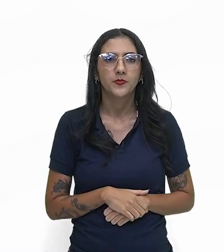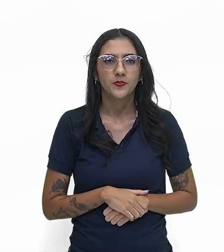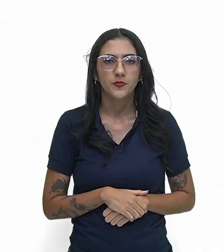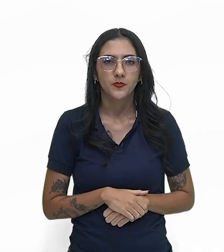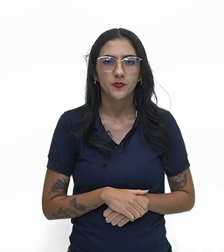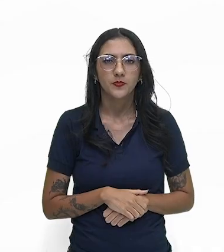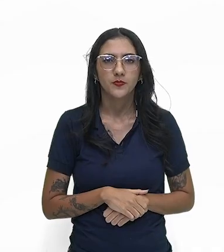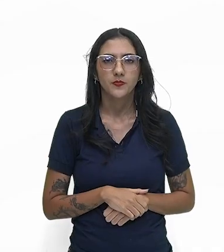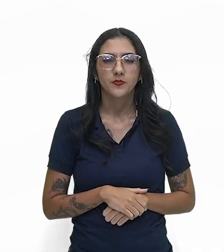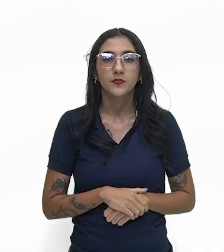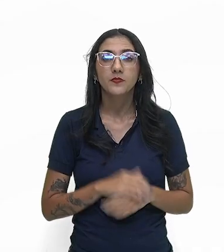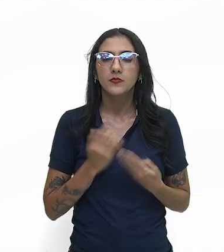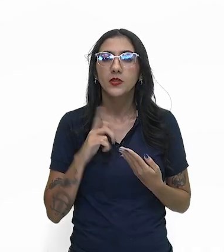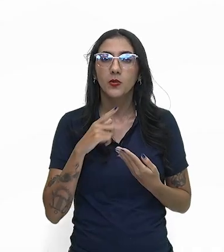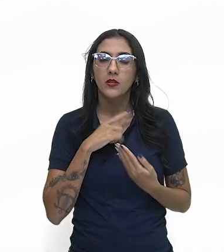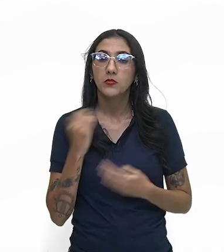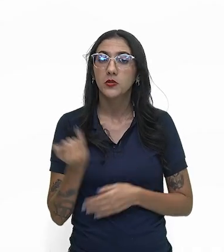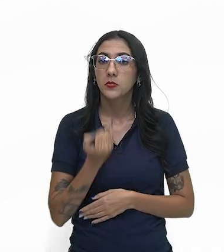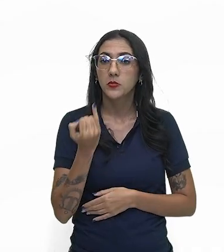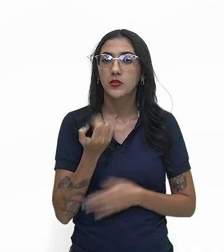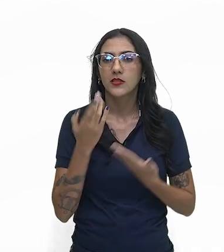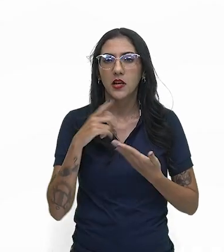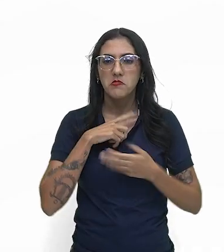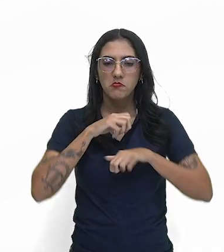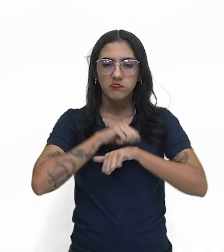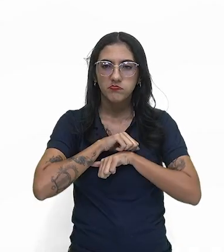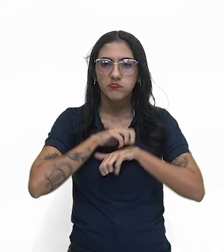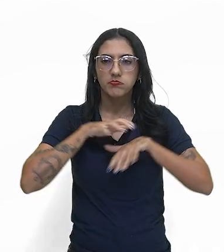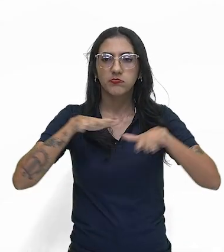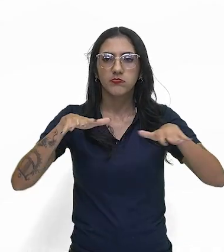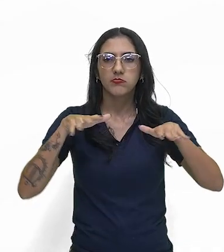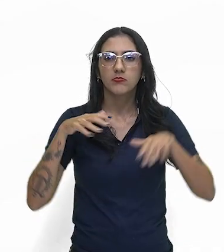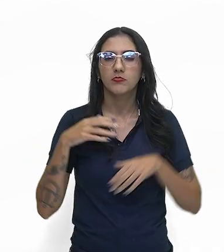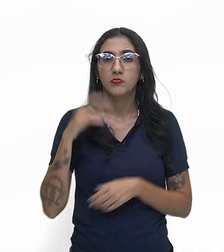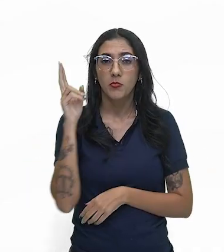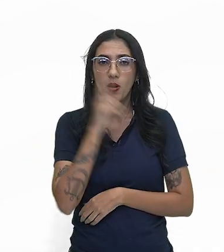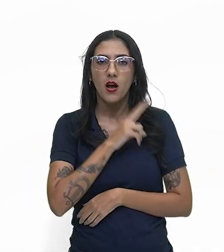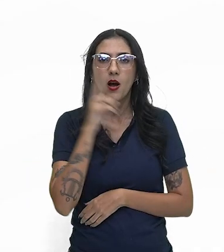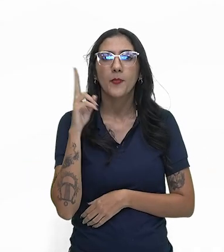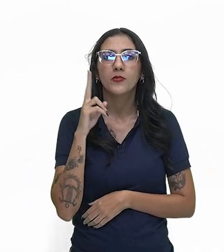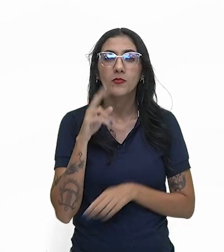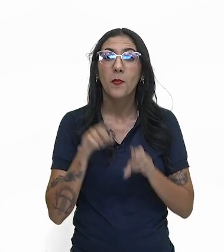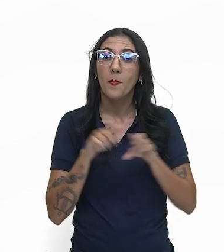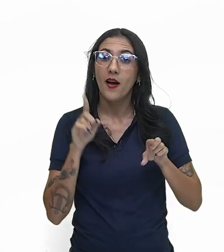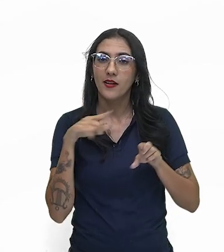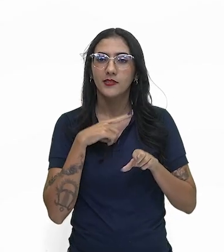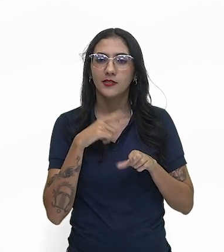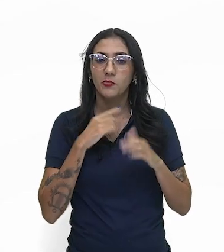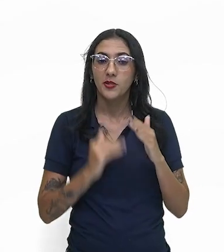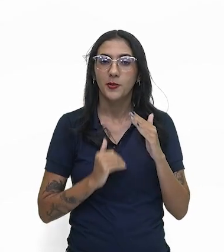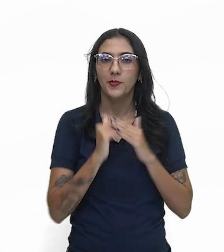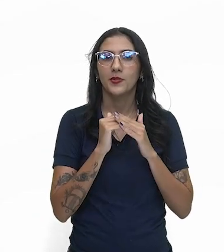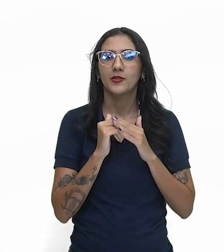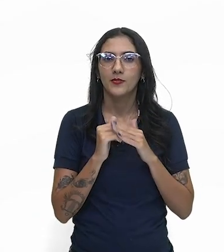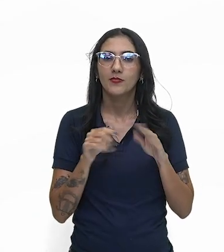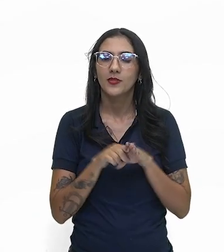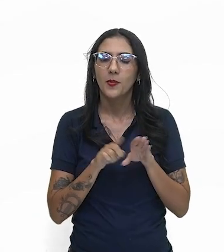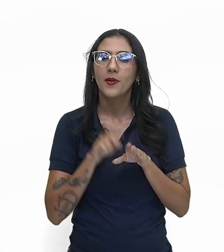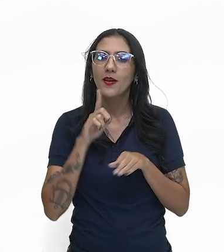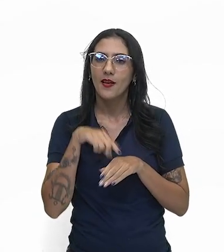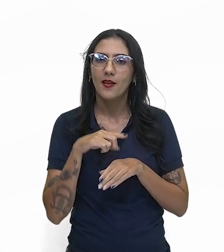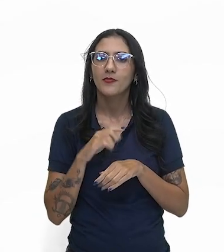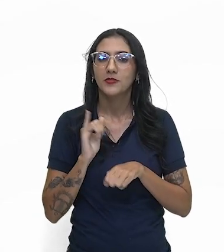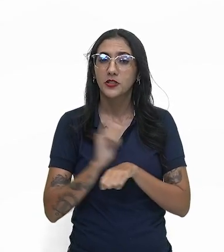então, ela se expande muito rapidamente, mas ela também tem o seu limite. É uma ferramenta